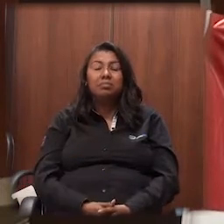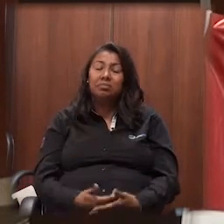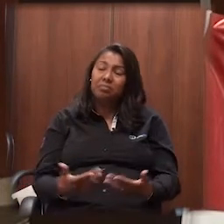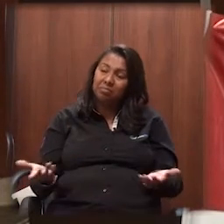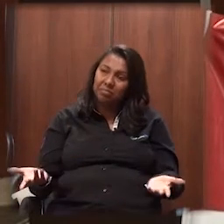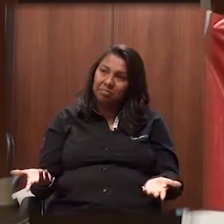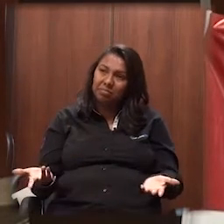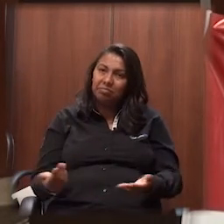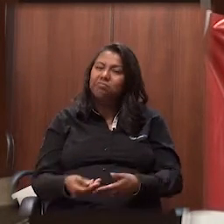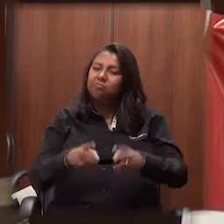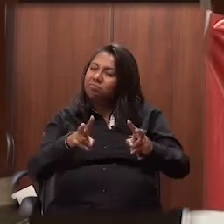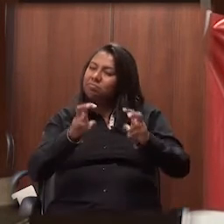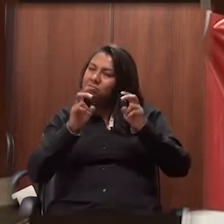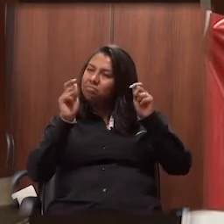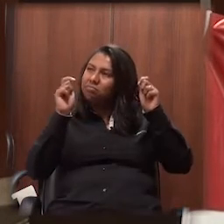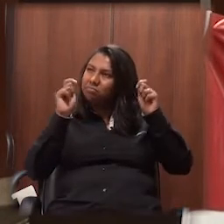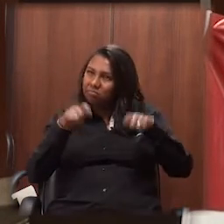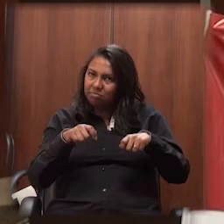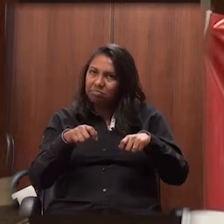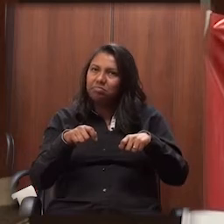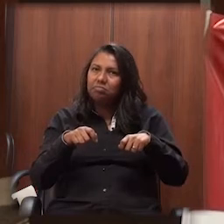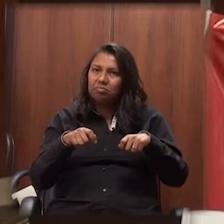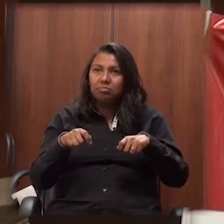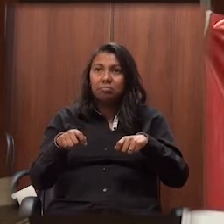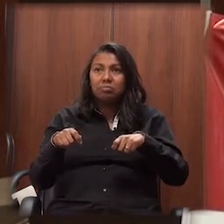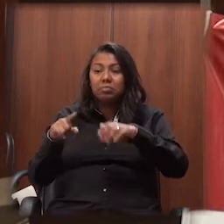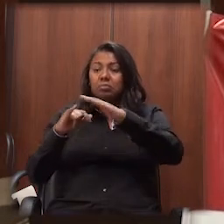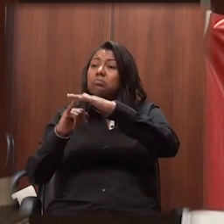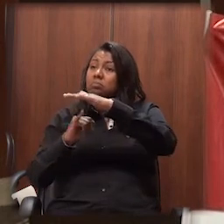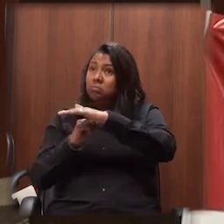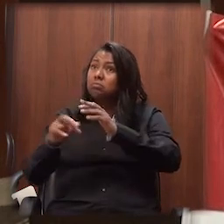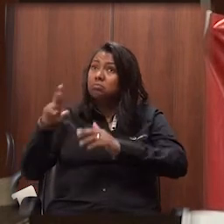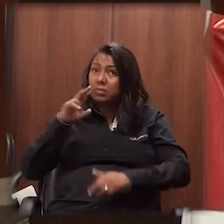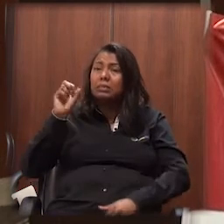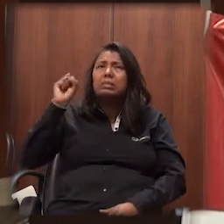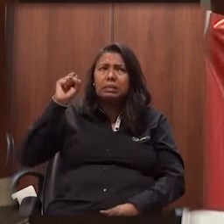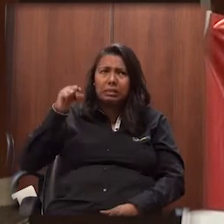assim, dá para perceber que mesmo quando as instituições responderam sim,